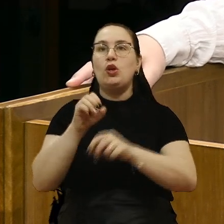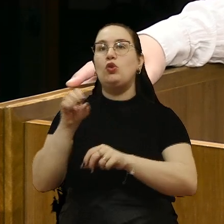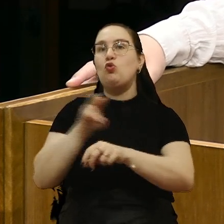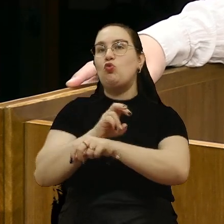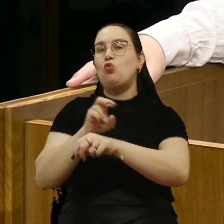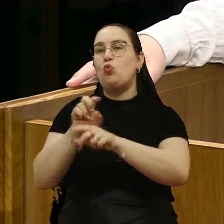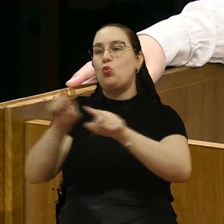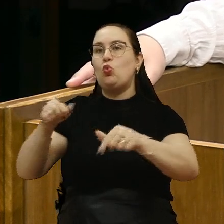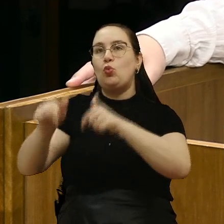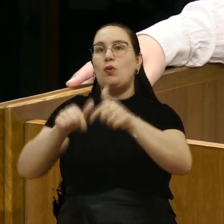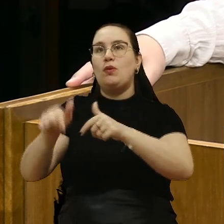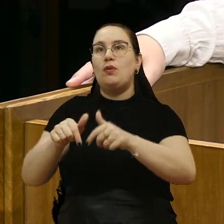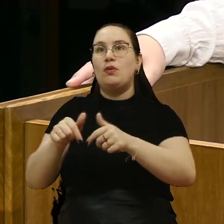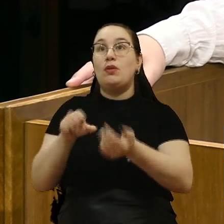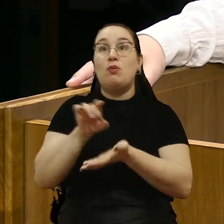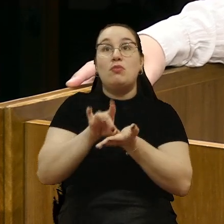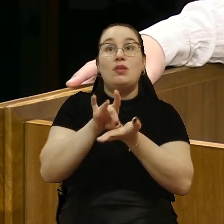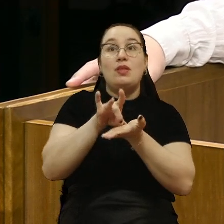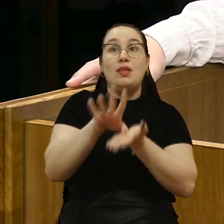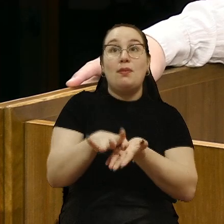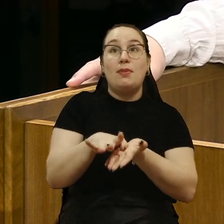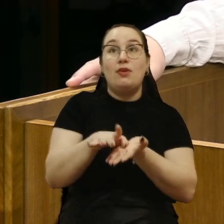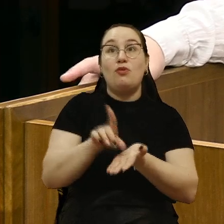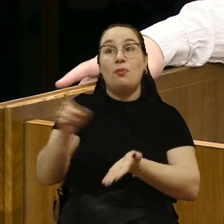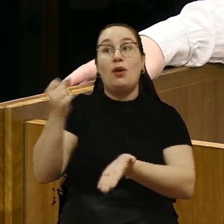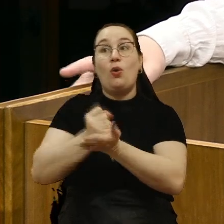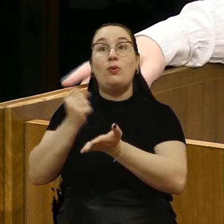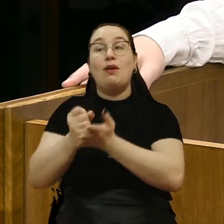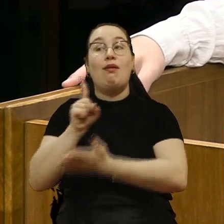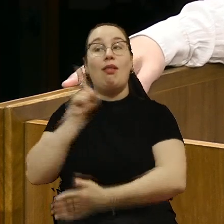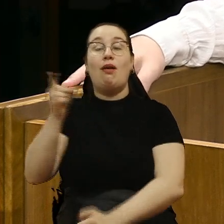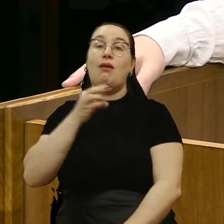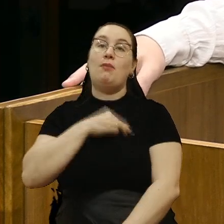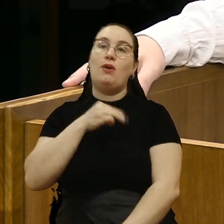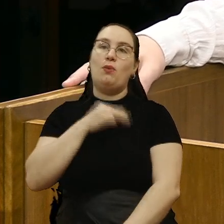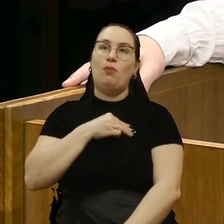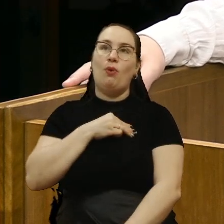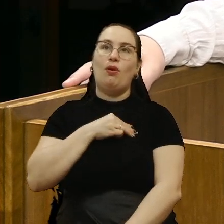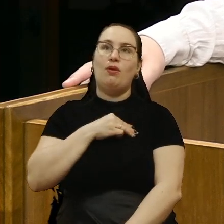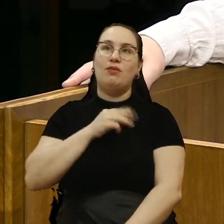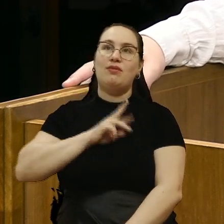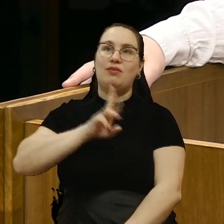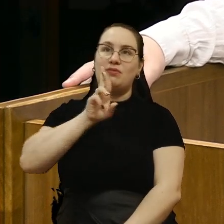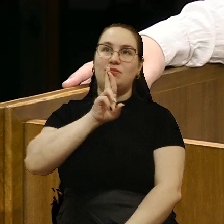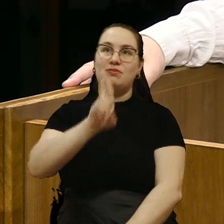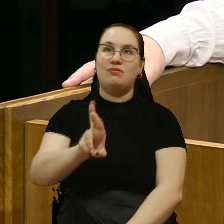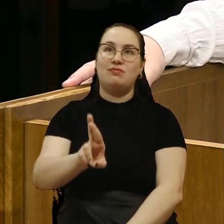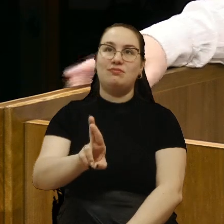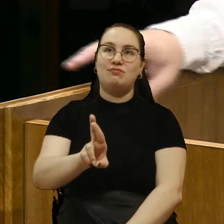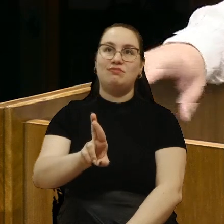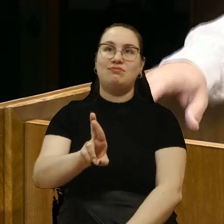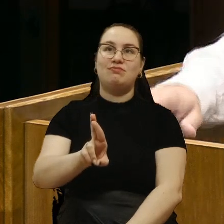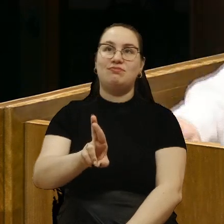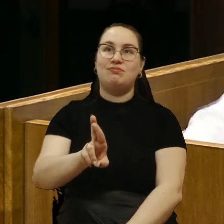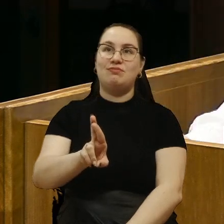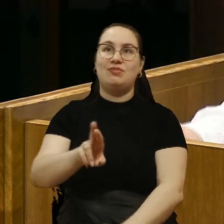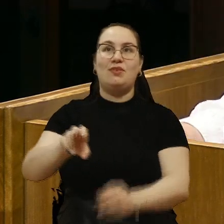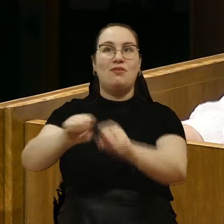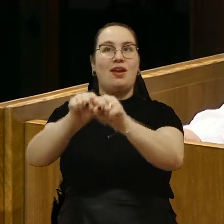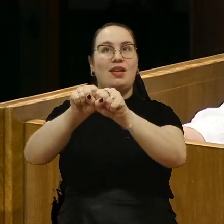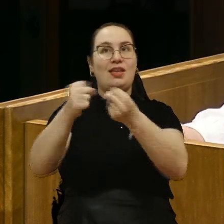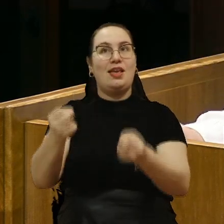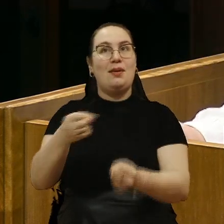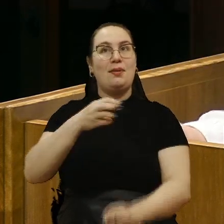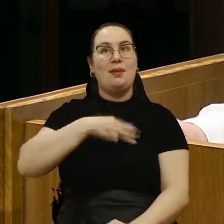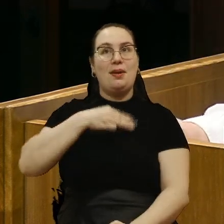prefeito Adiló demitir para contratarem lá. Sabe o que eu tive de resposta, vereador João? Não vai me quebrar Marco Polo,